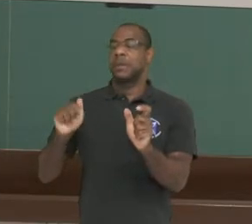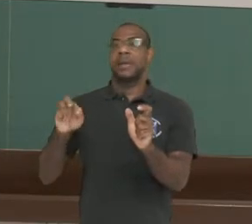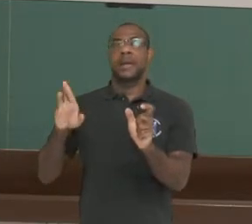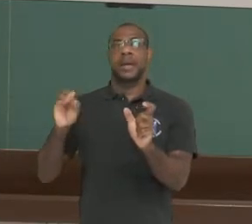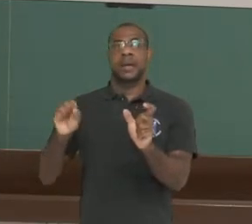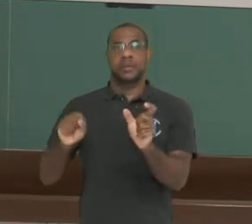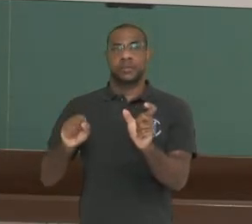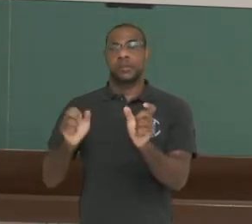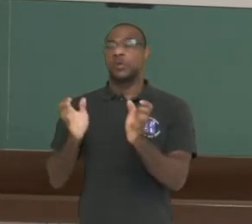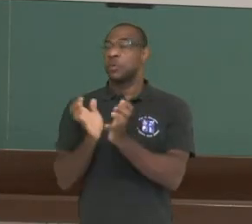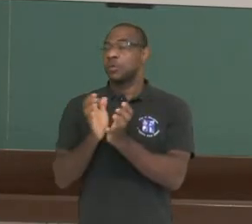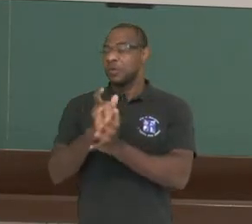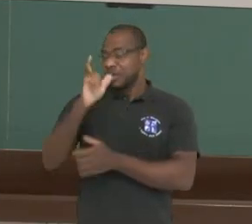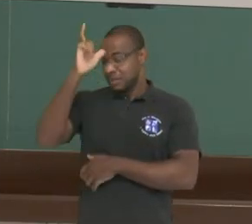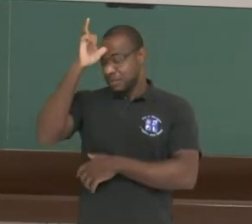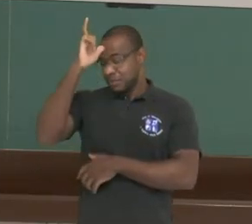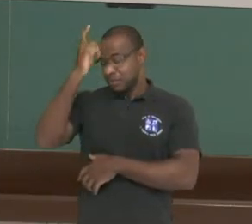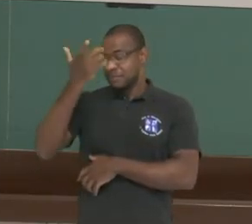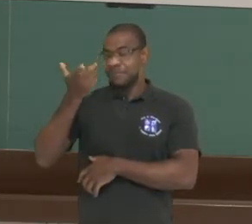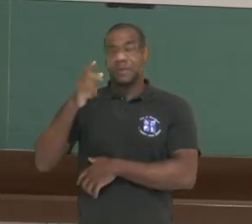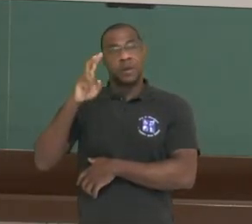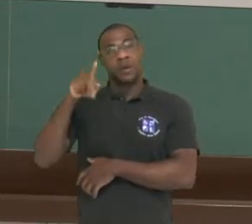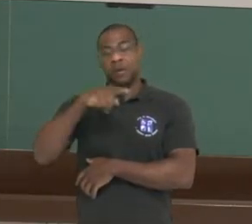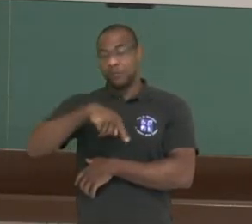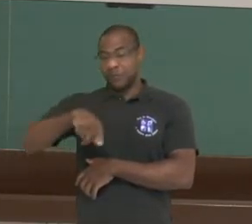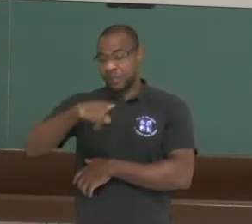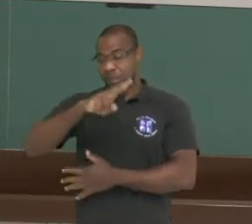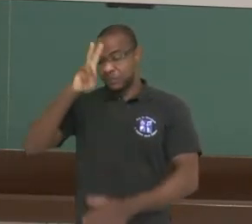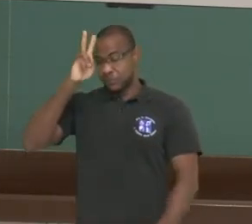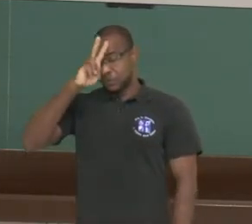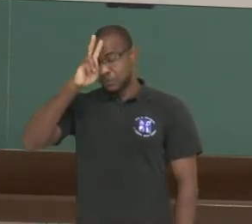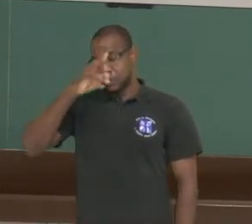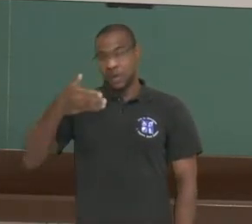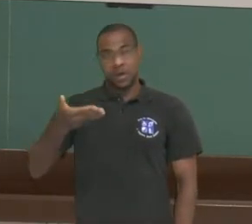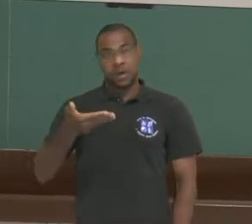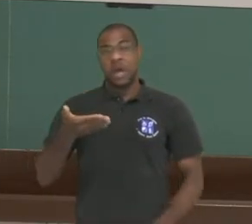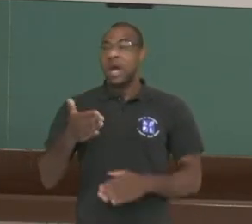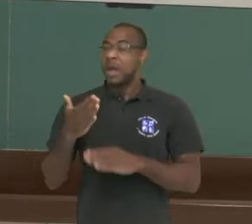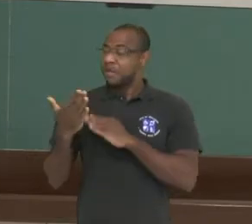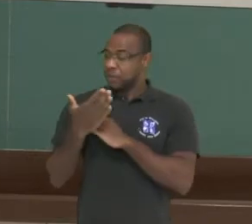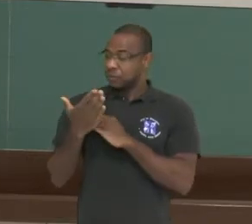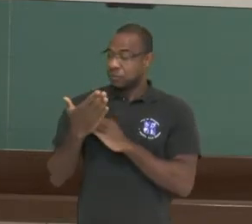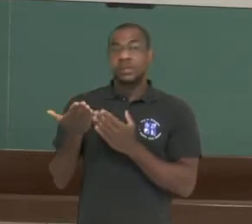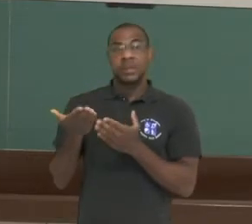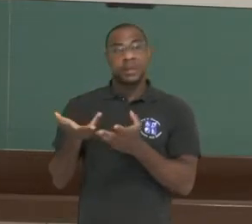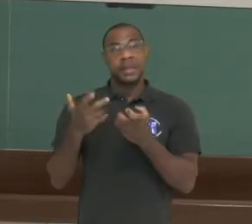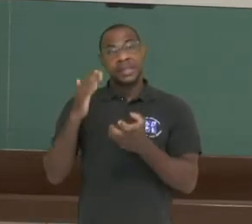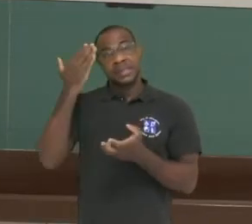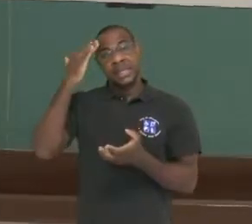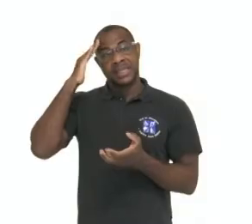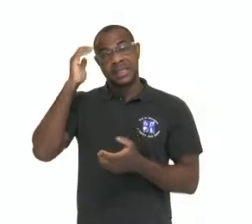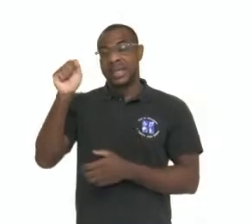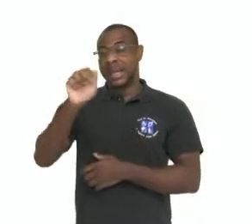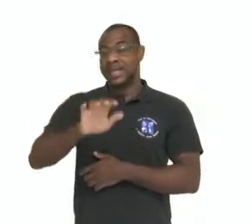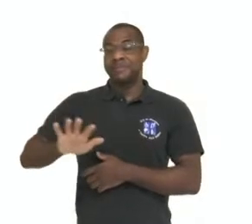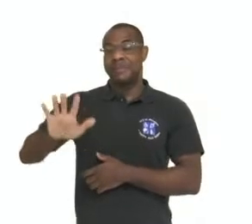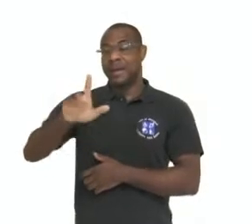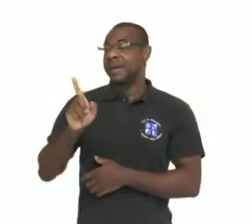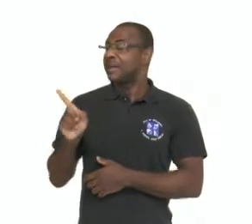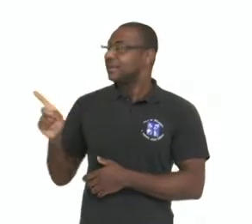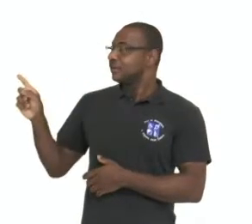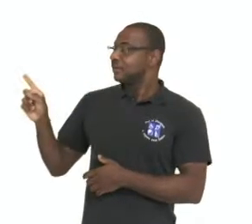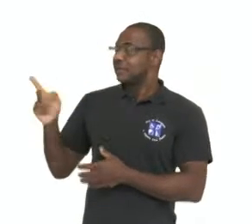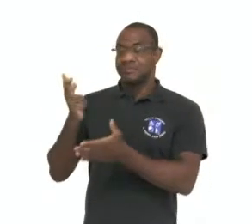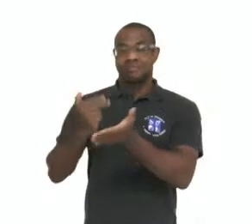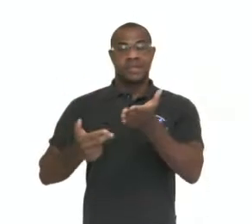aí, agora eu peço que vocês sejam historiadores ativos dessa aula e me ajudem a interpretar essa imagem, essa figura, esse